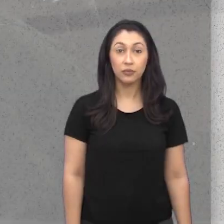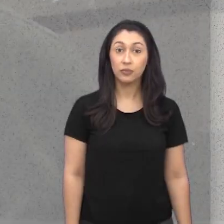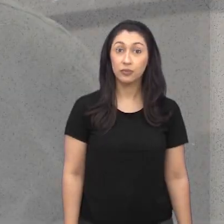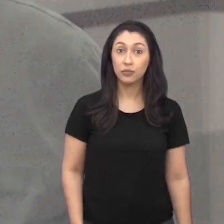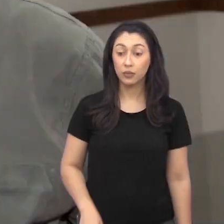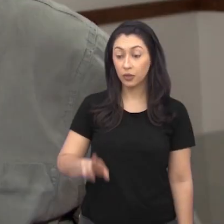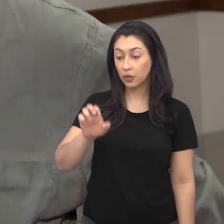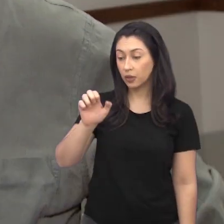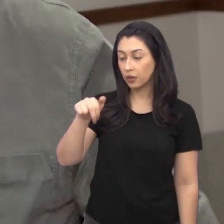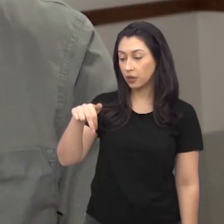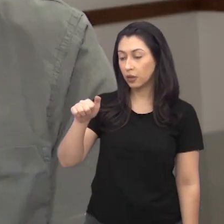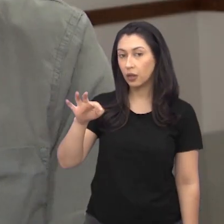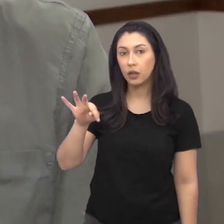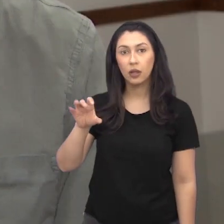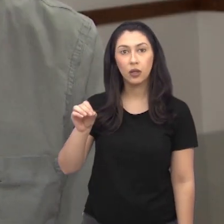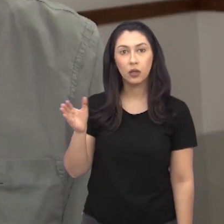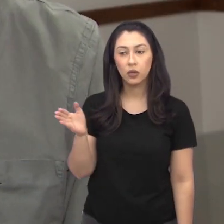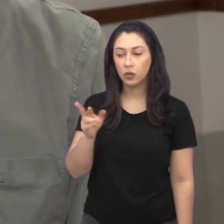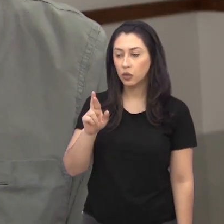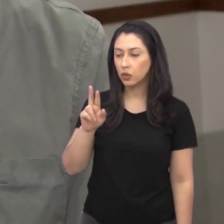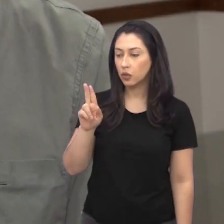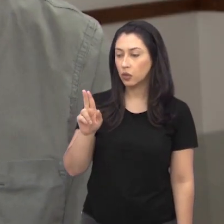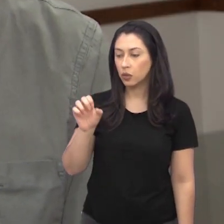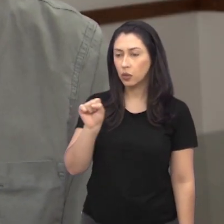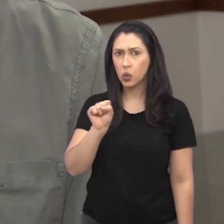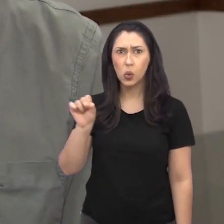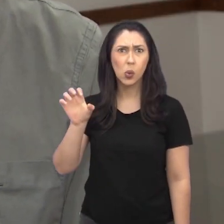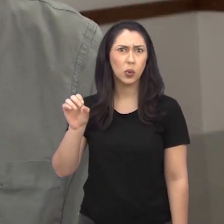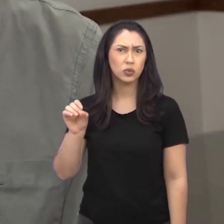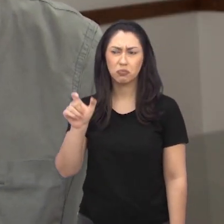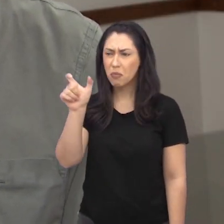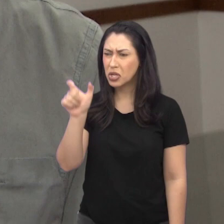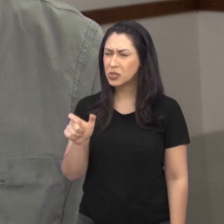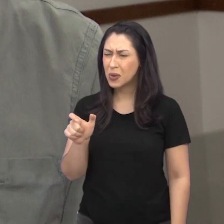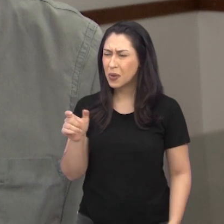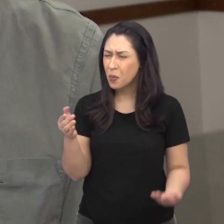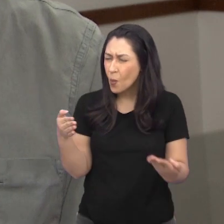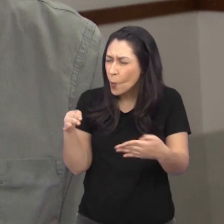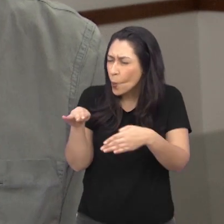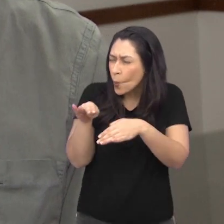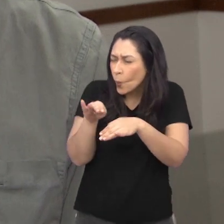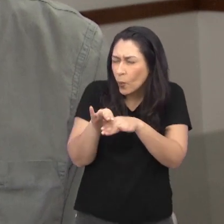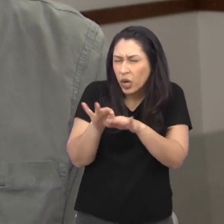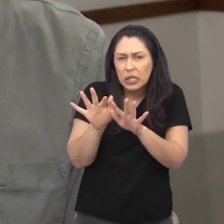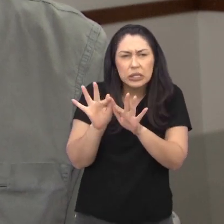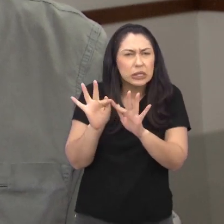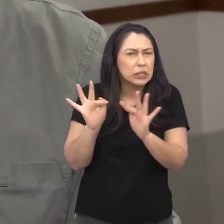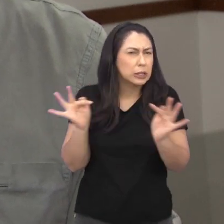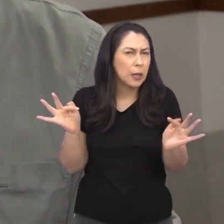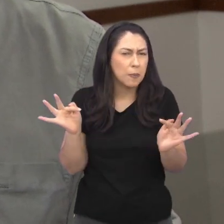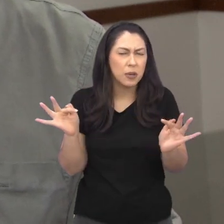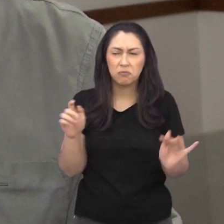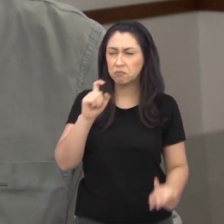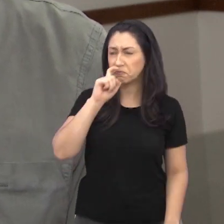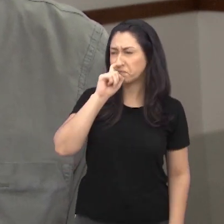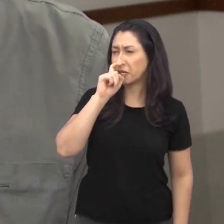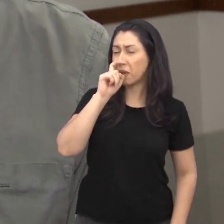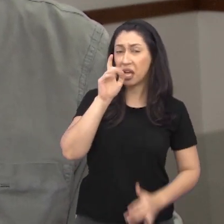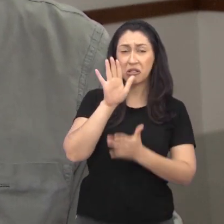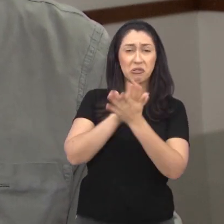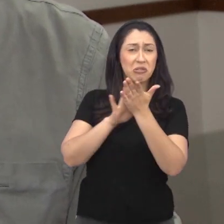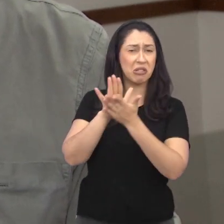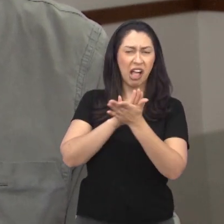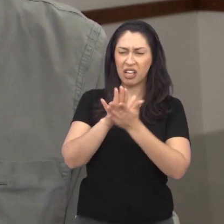Renato Russo foi o cara mais, assim, humilde que eu conheci, sabe? Sem fazer tipo, ele era